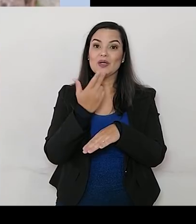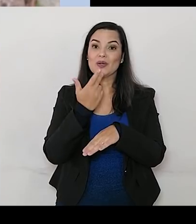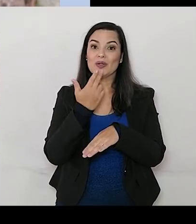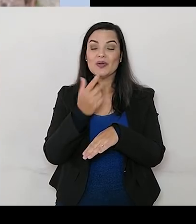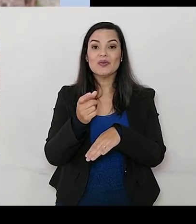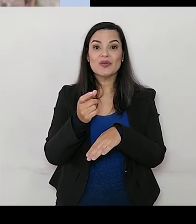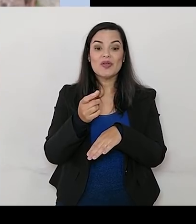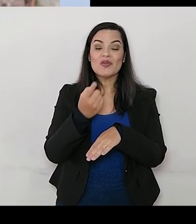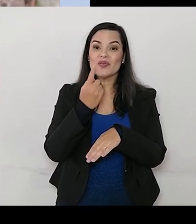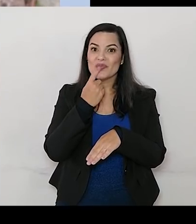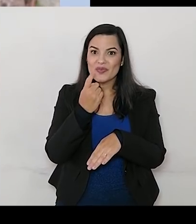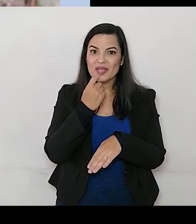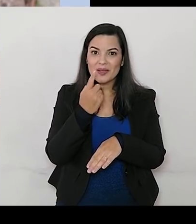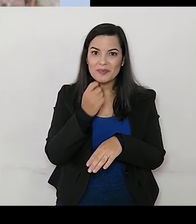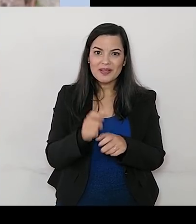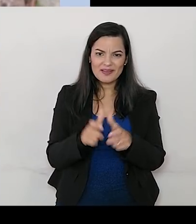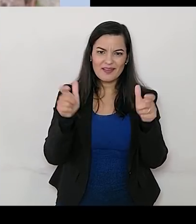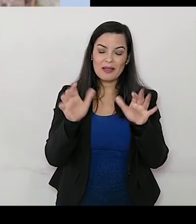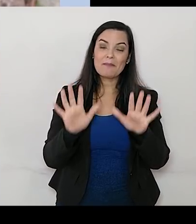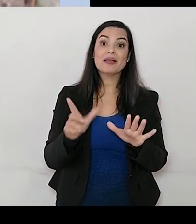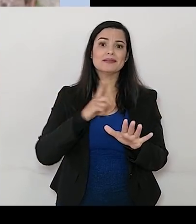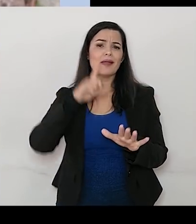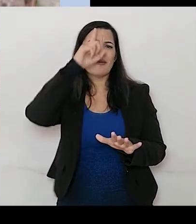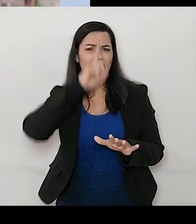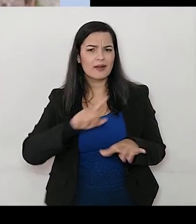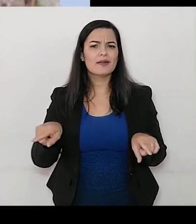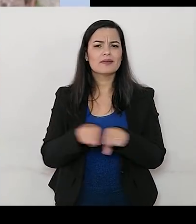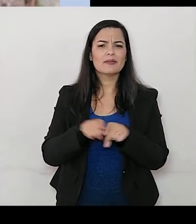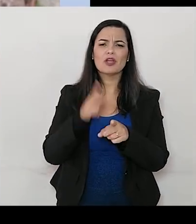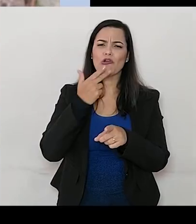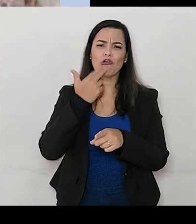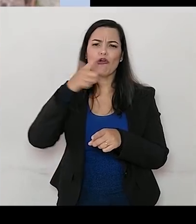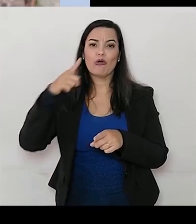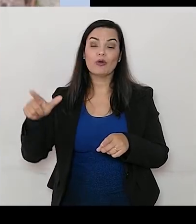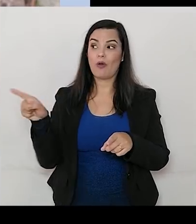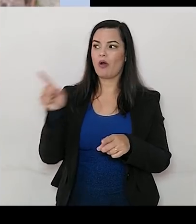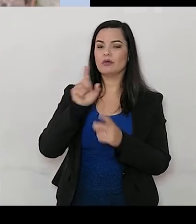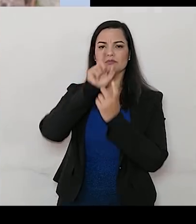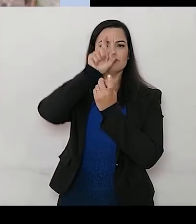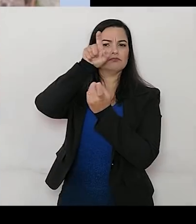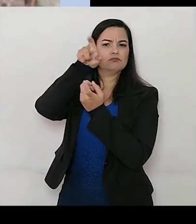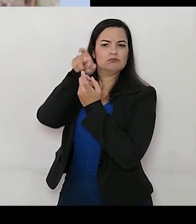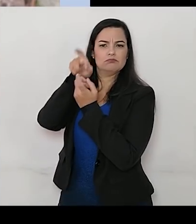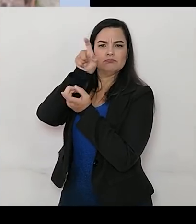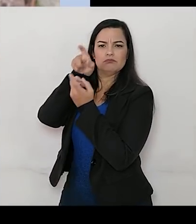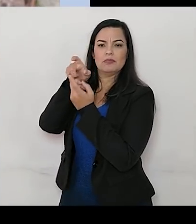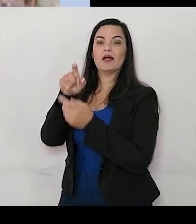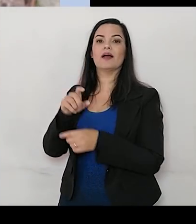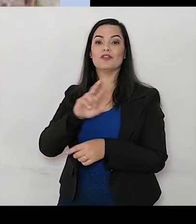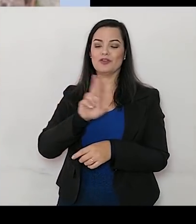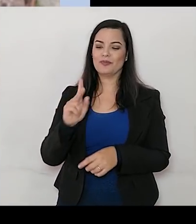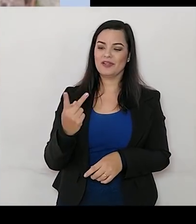amarelas, com outras colorações. Olha aqui o besouro Hércules, né? Poderoso, imponente.